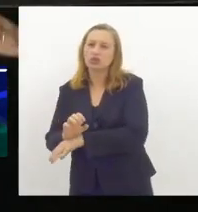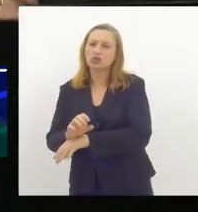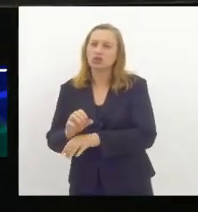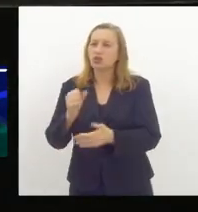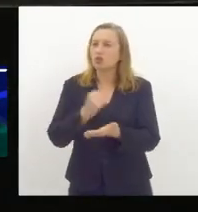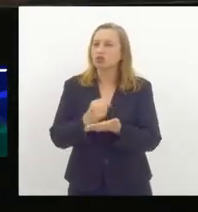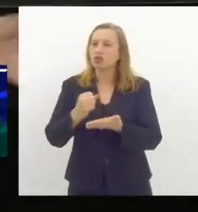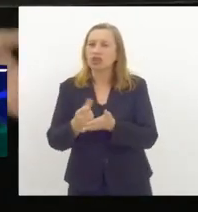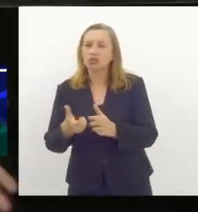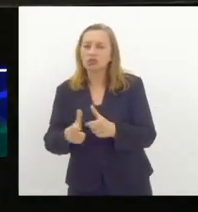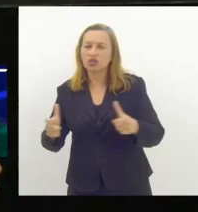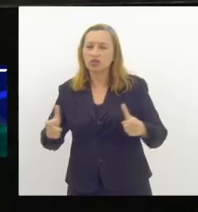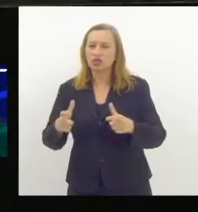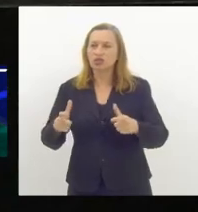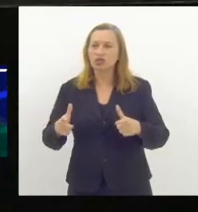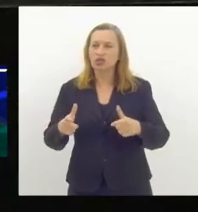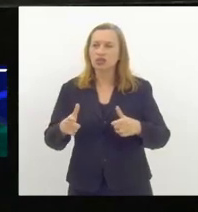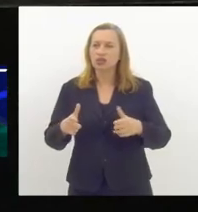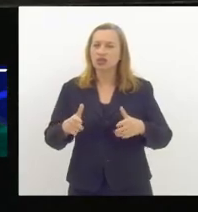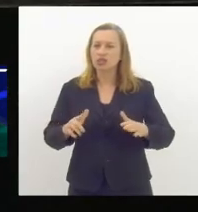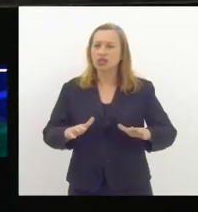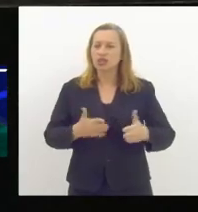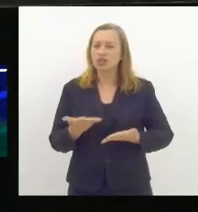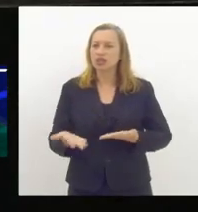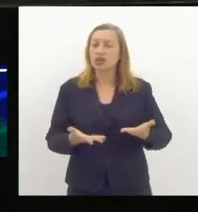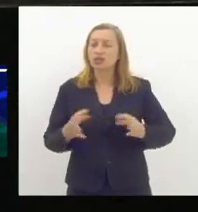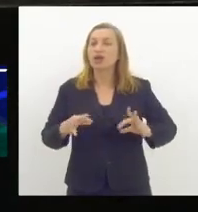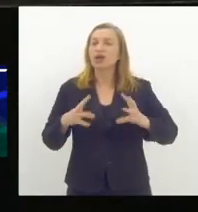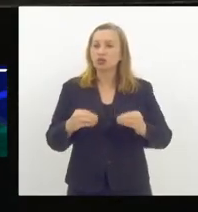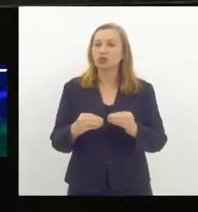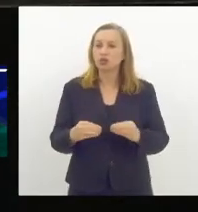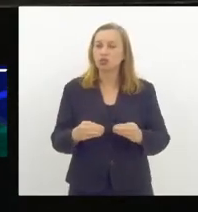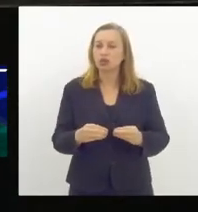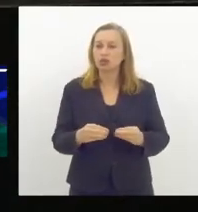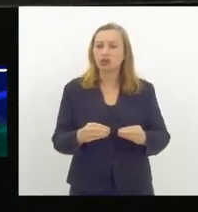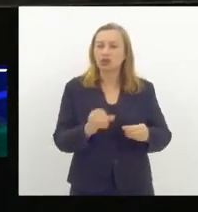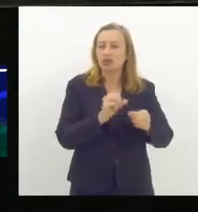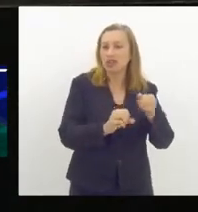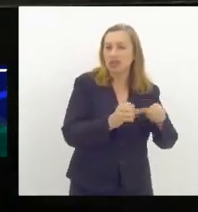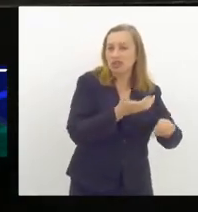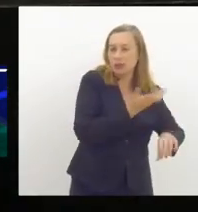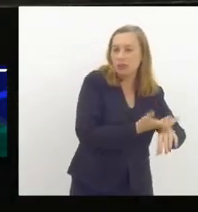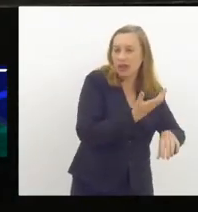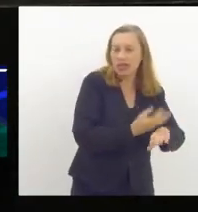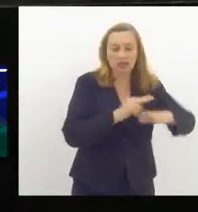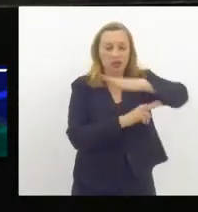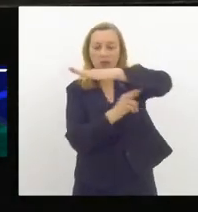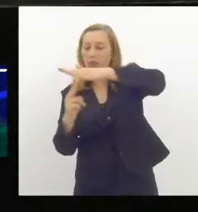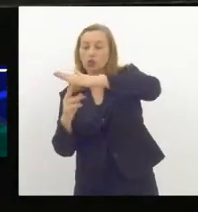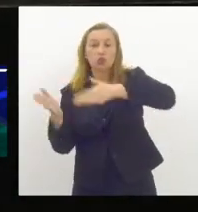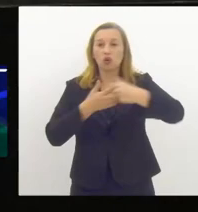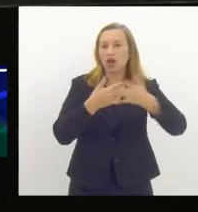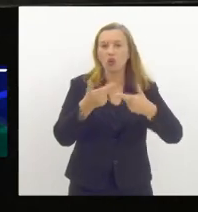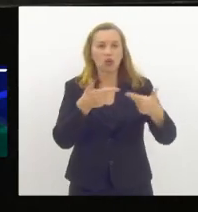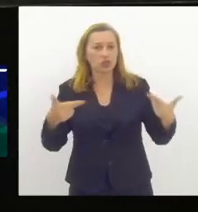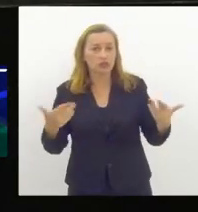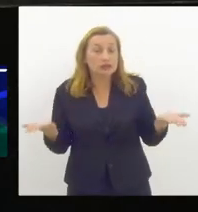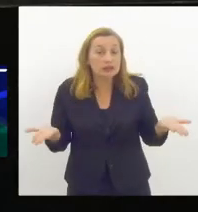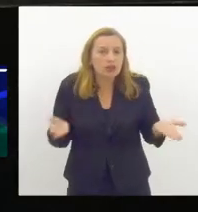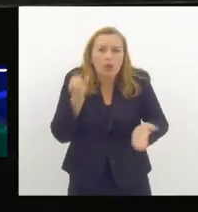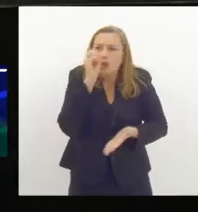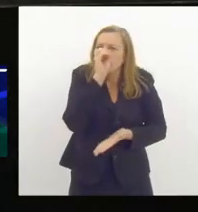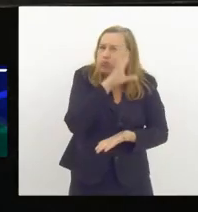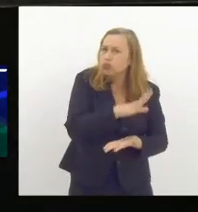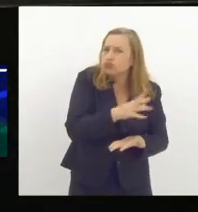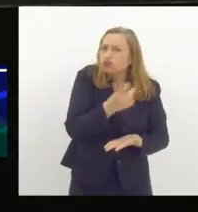contratam que serve para tudo nem para desentupir privada para fazer Praça para fazer ponte para fazer o que for um